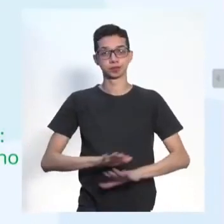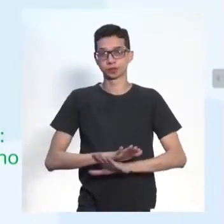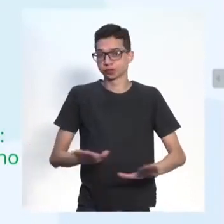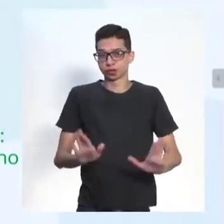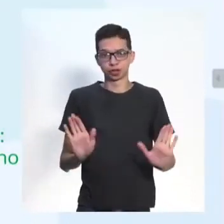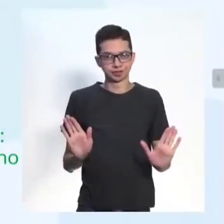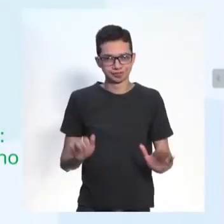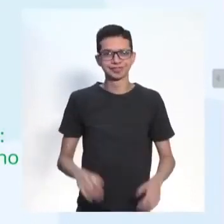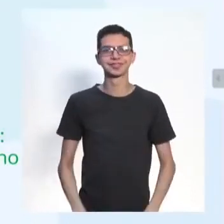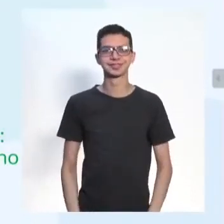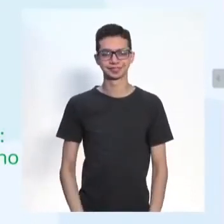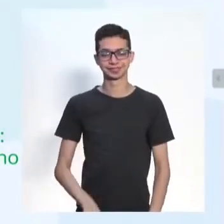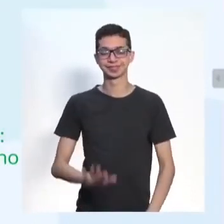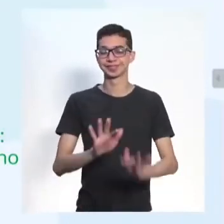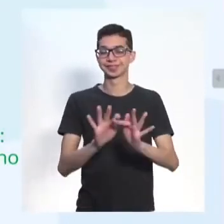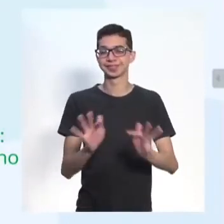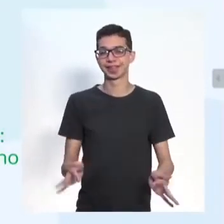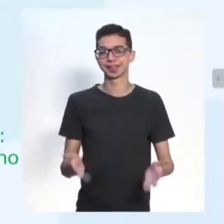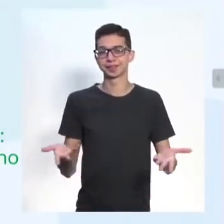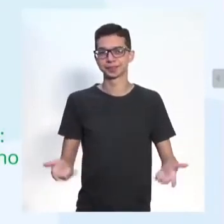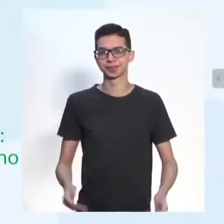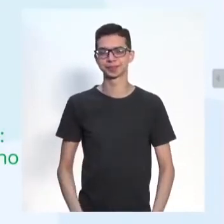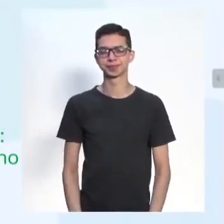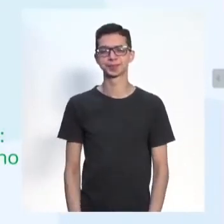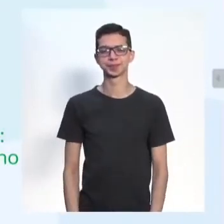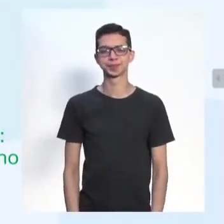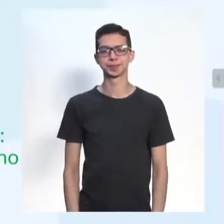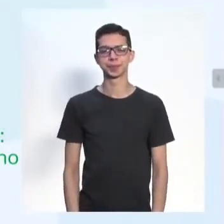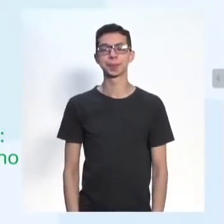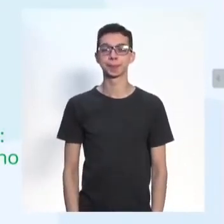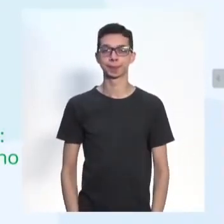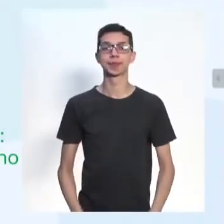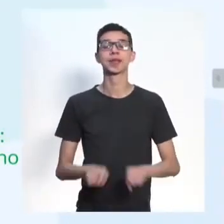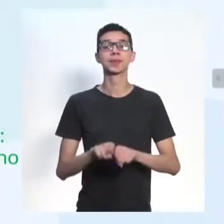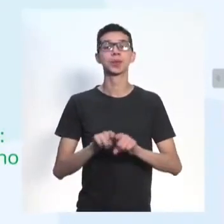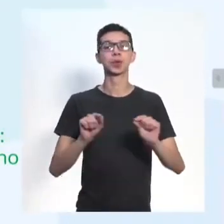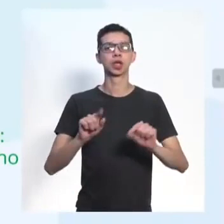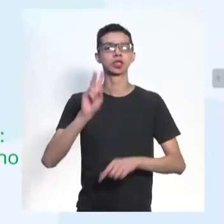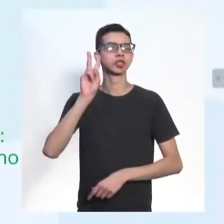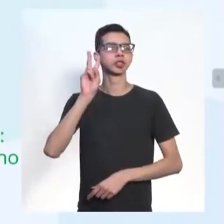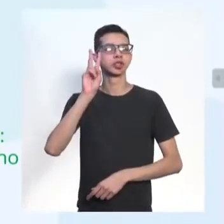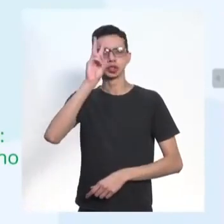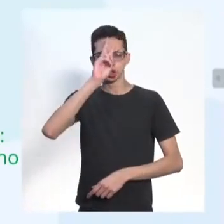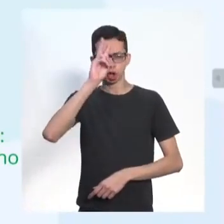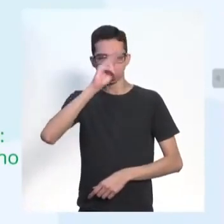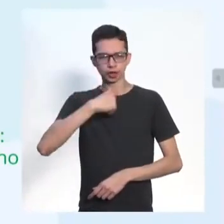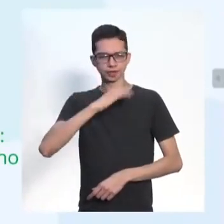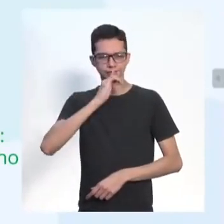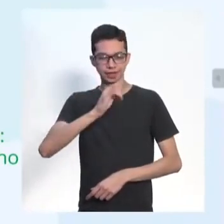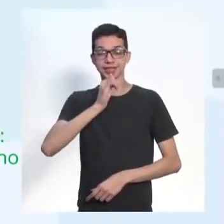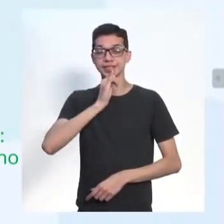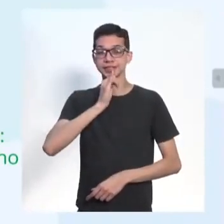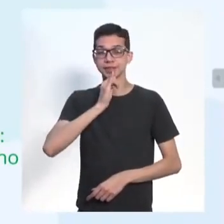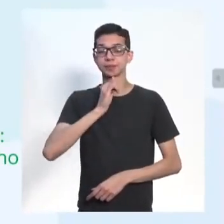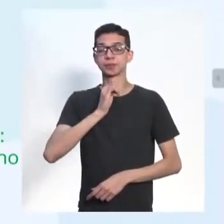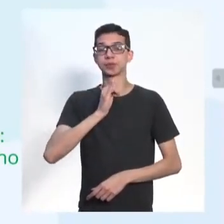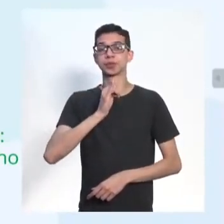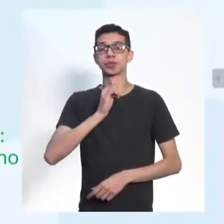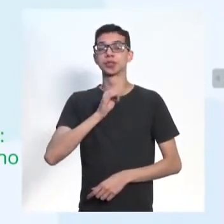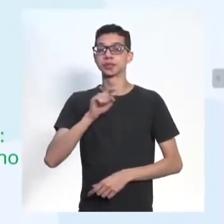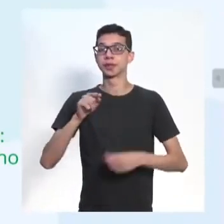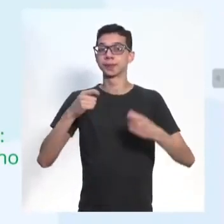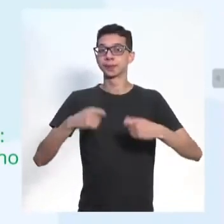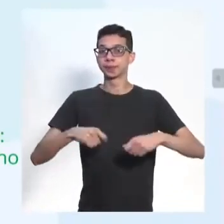né? É aquela história, é o caminho, desde que ele o caminho seja coerente e leve ao